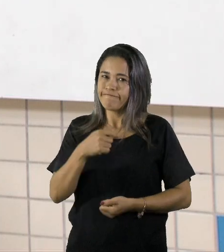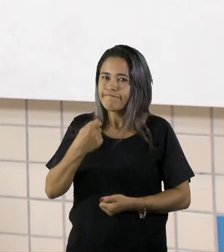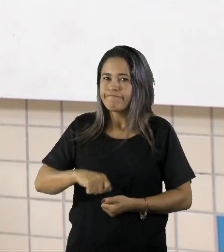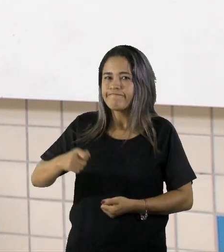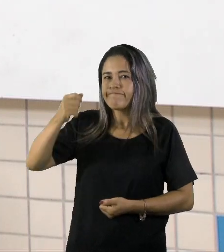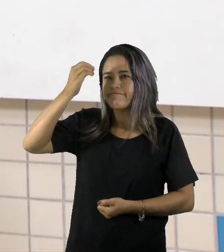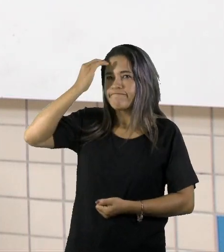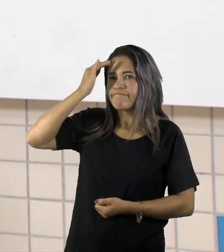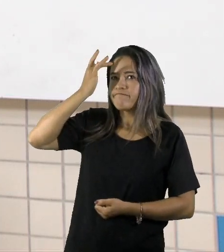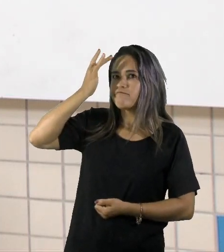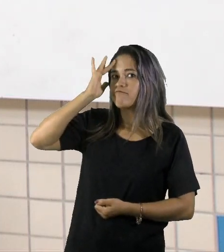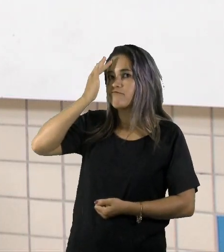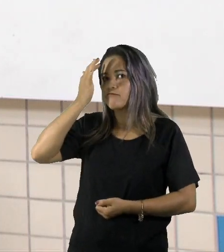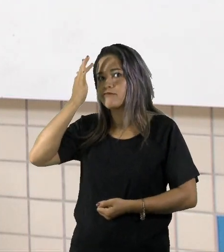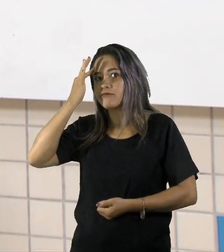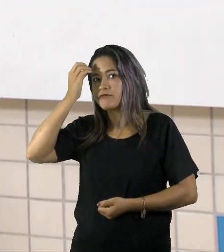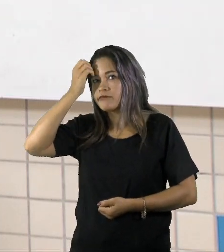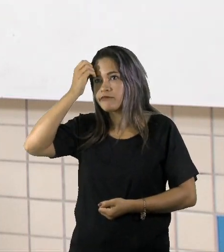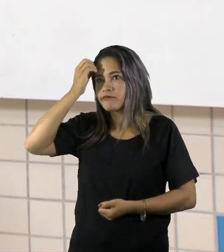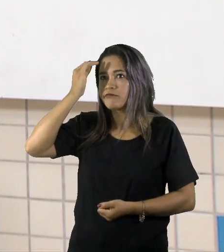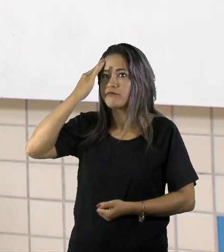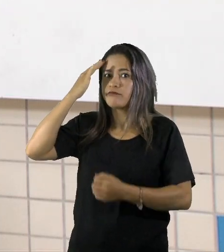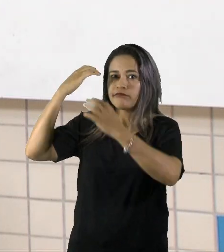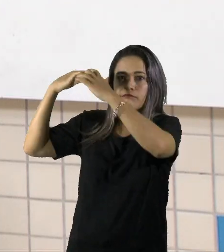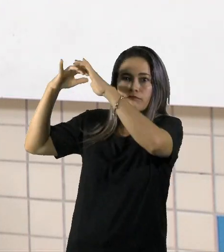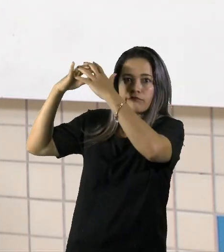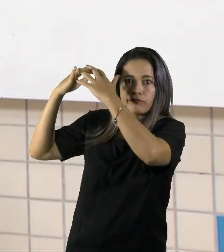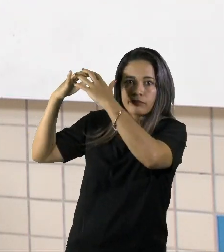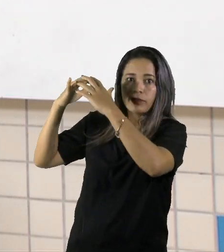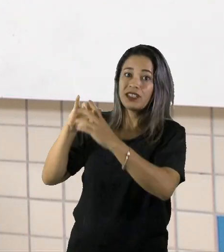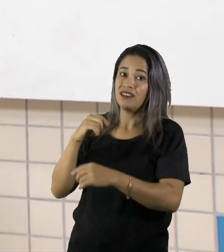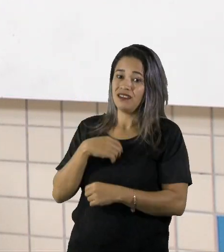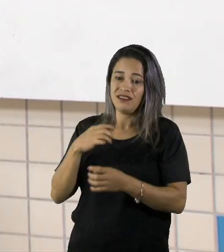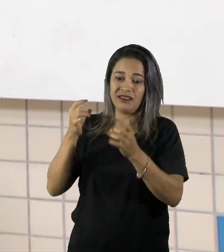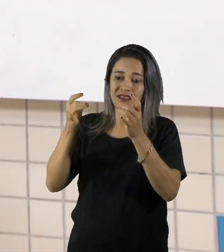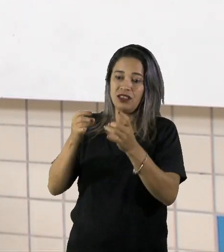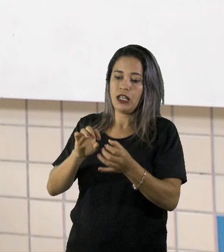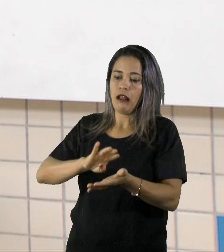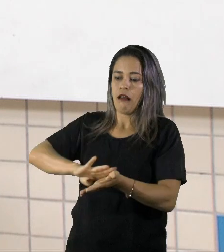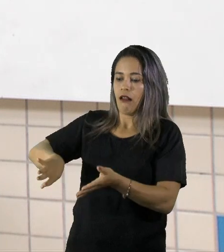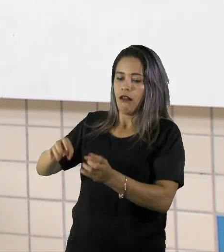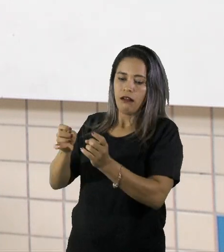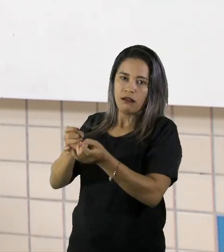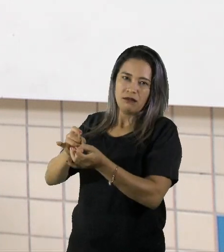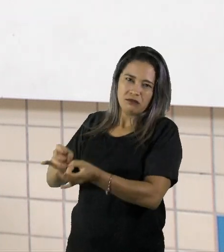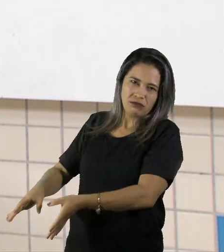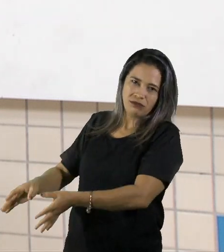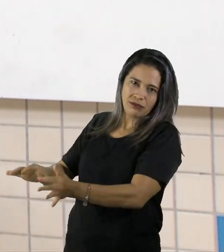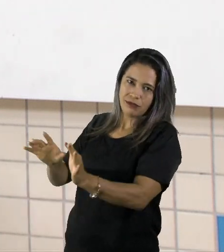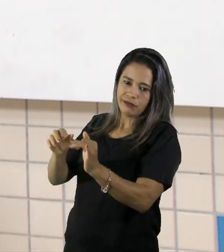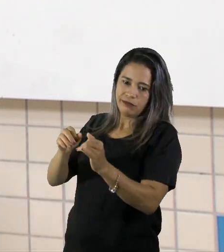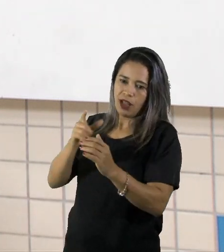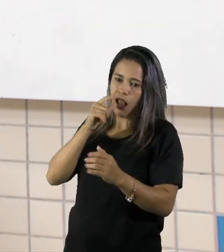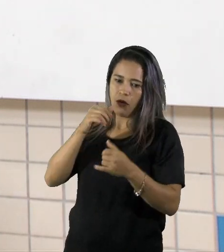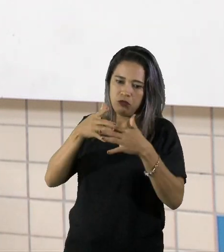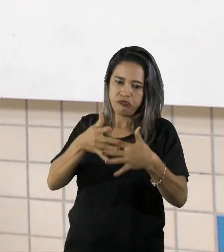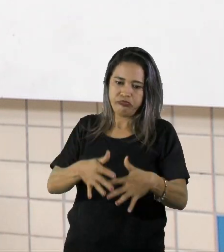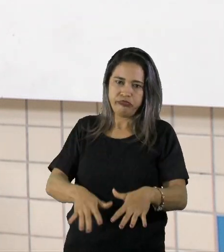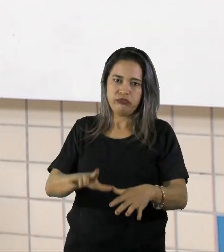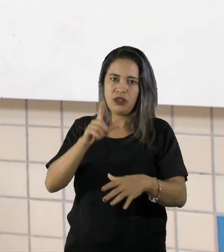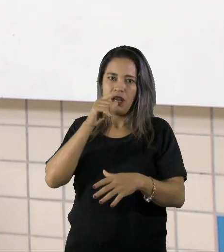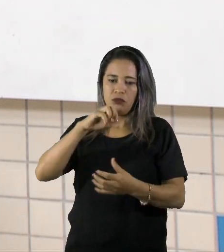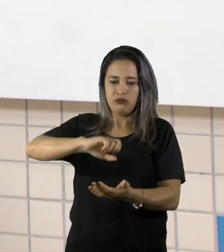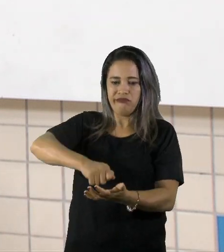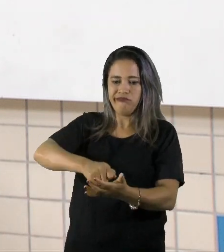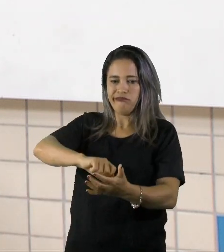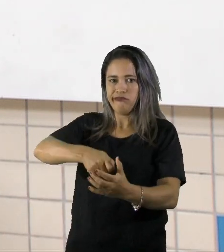consciência que nós não só desperdiçamos água quando nós deixamos uma torneira ligada, mas quando